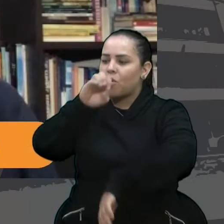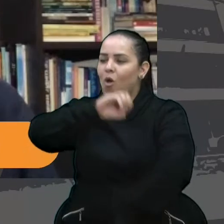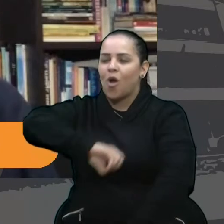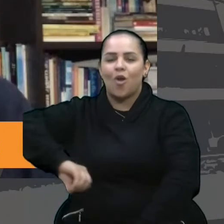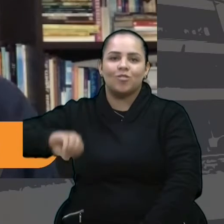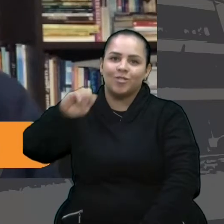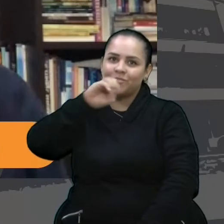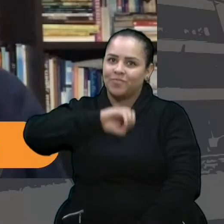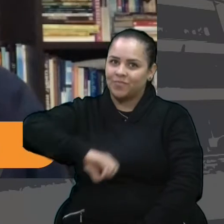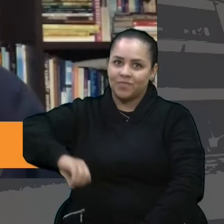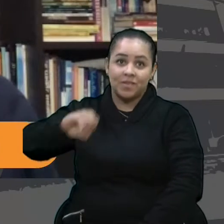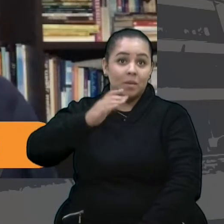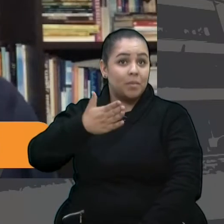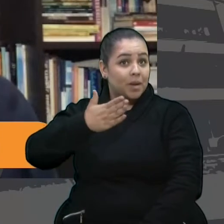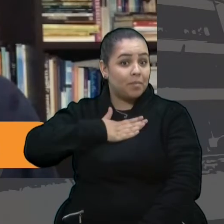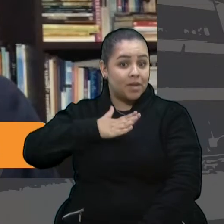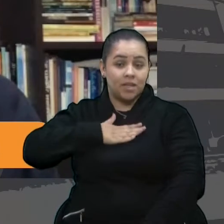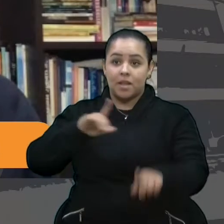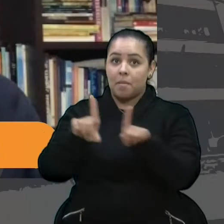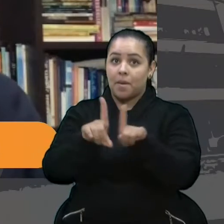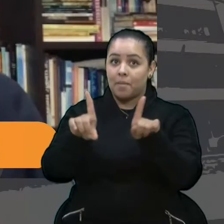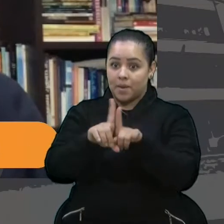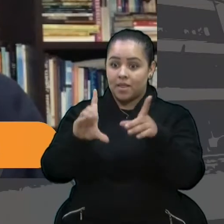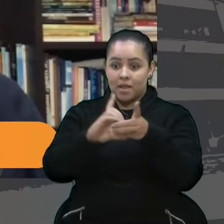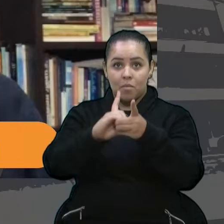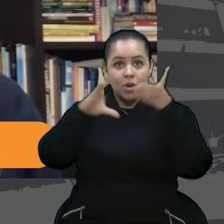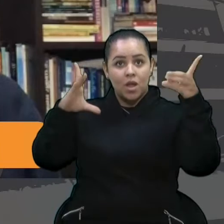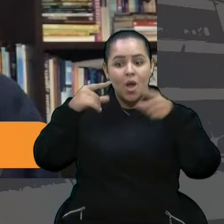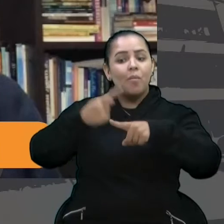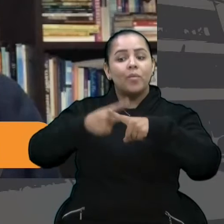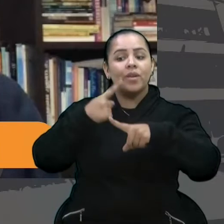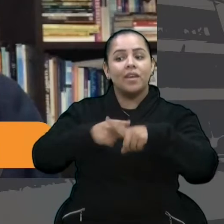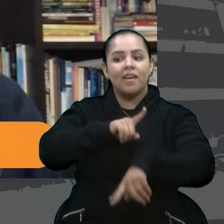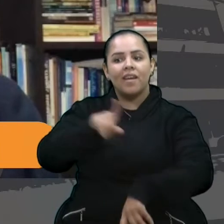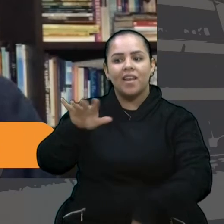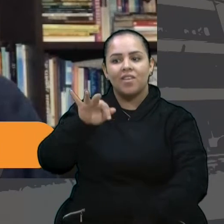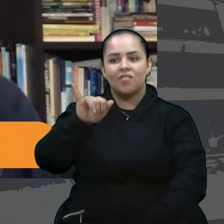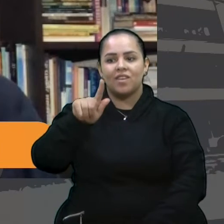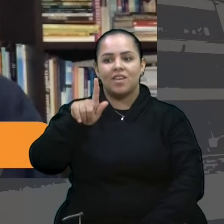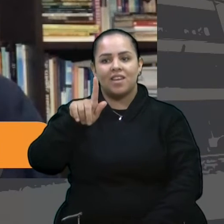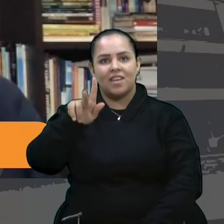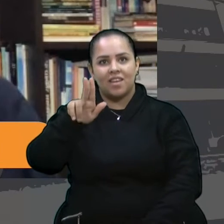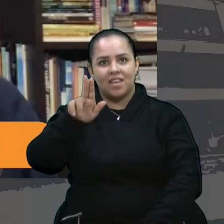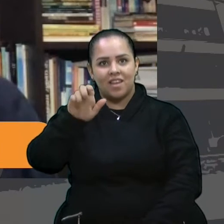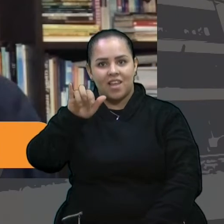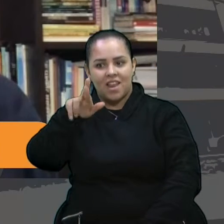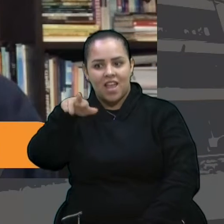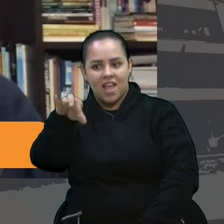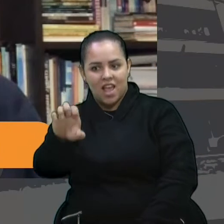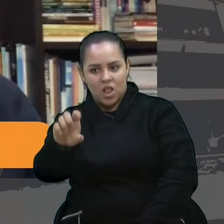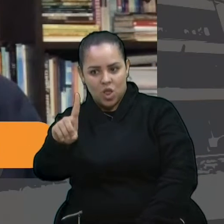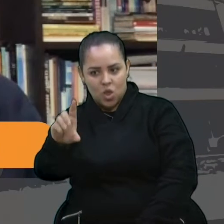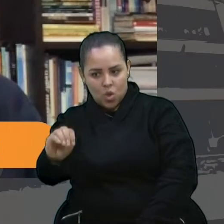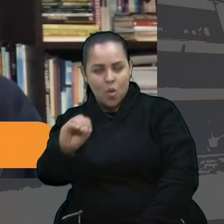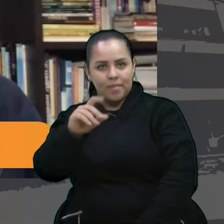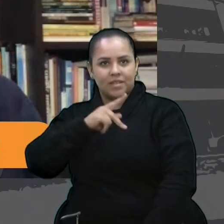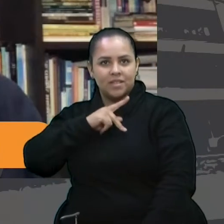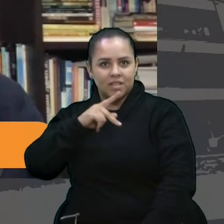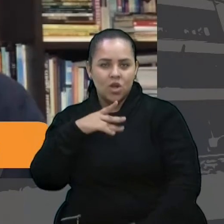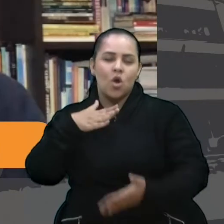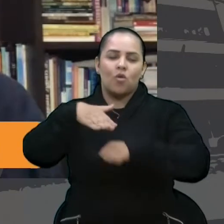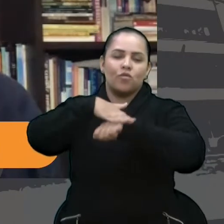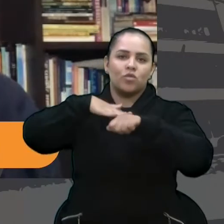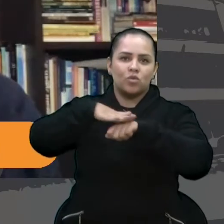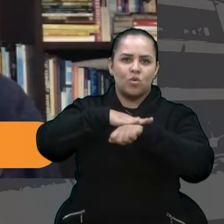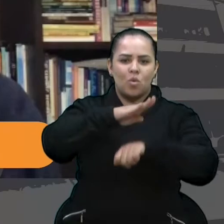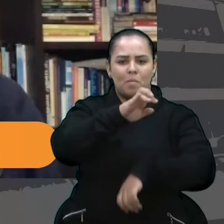gratificante para mim e para a democracia. Sim. Porque Figueiredo conversou com Brizola por meu intermédio, Figueiredo conversou com